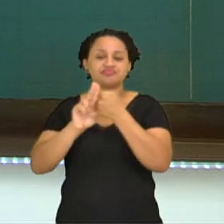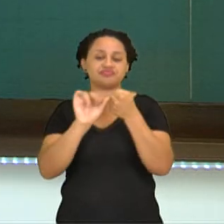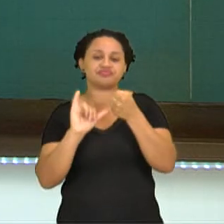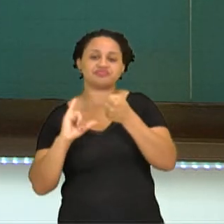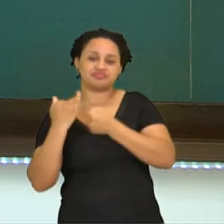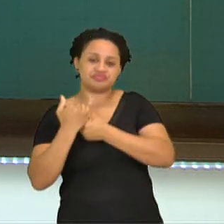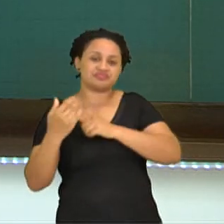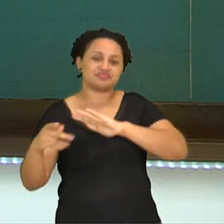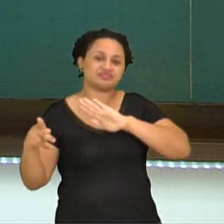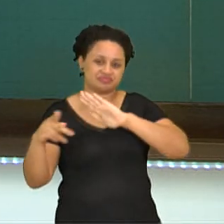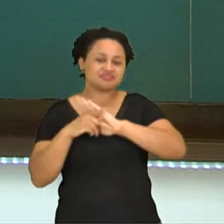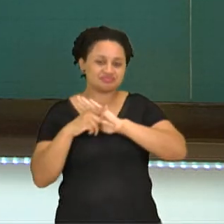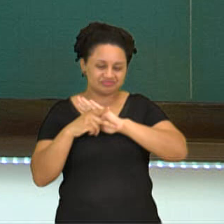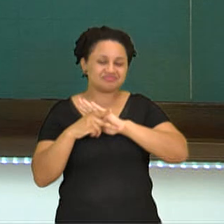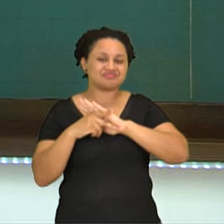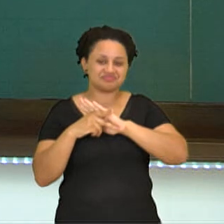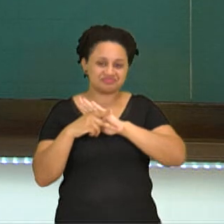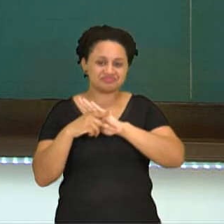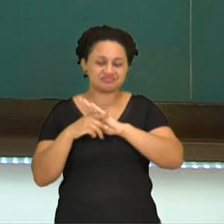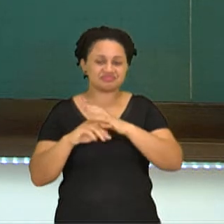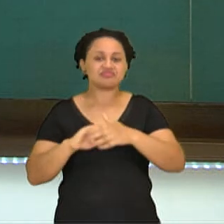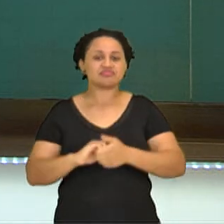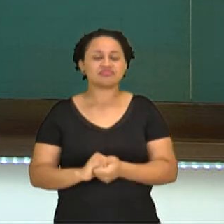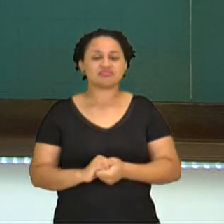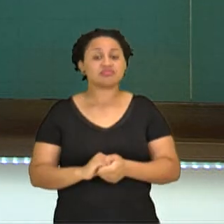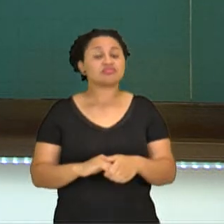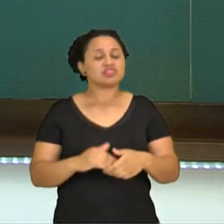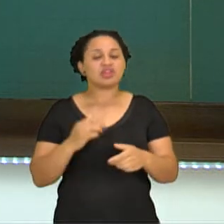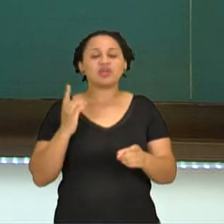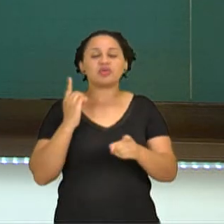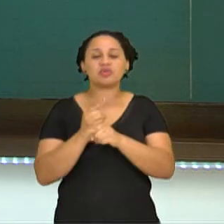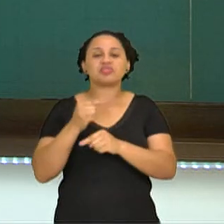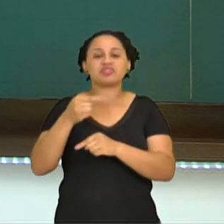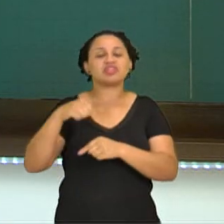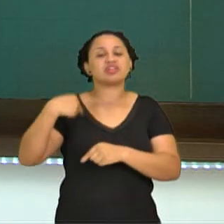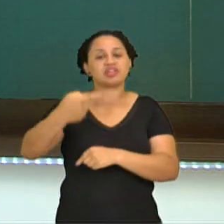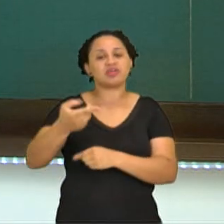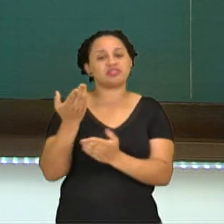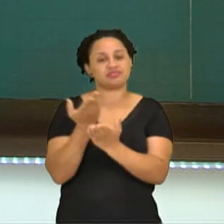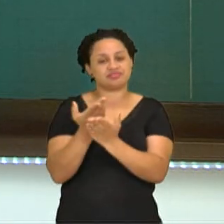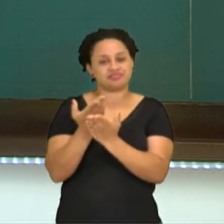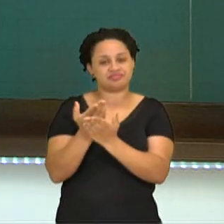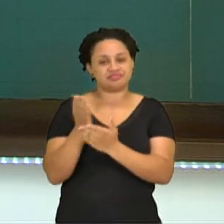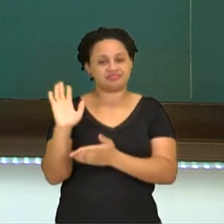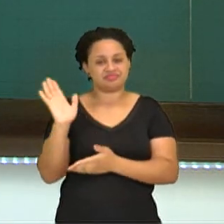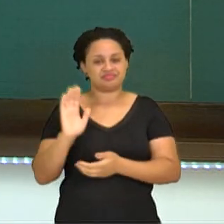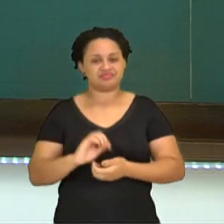pronomes adjetivos possessivos. Vejo vocês na próxima aula.